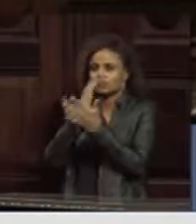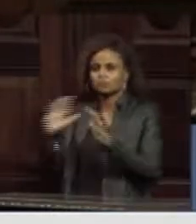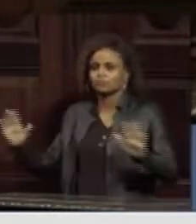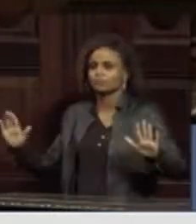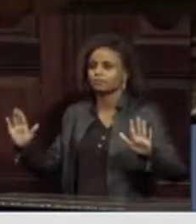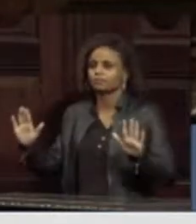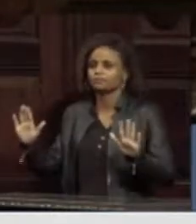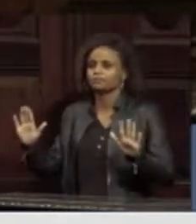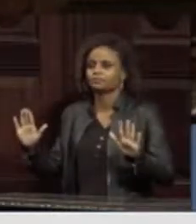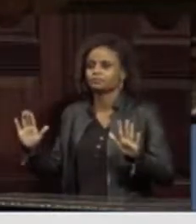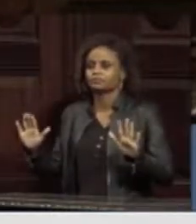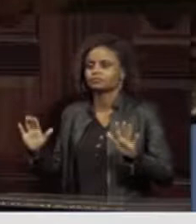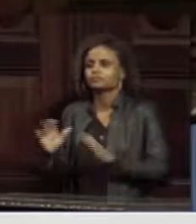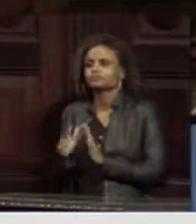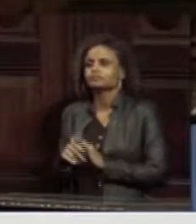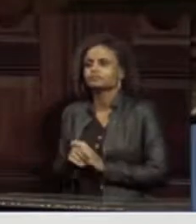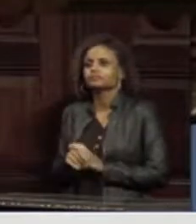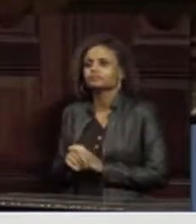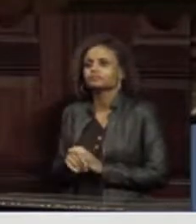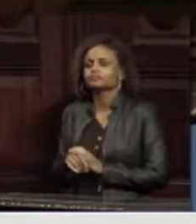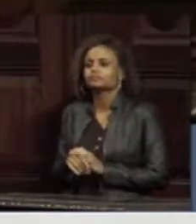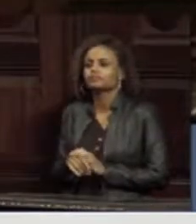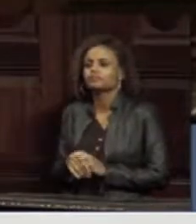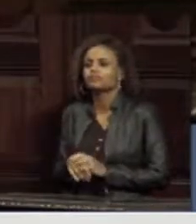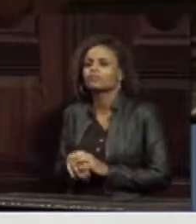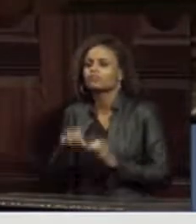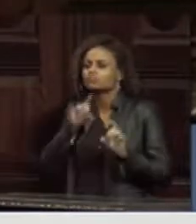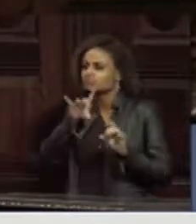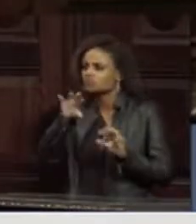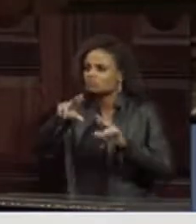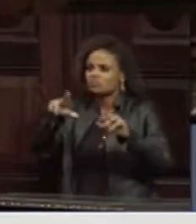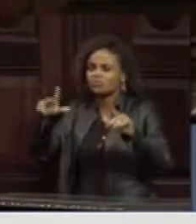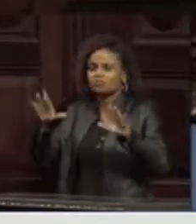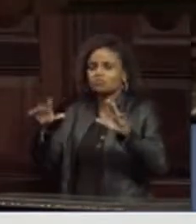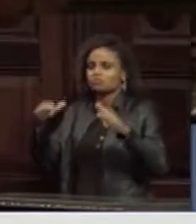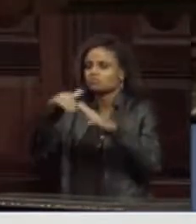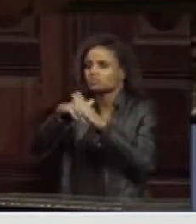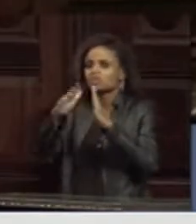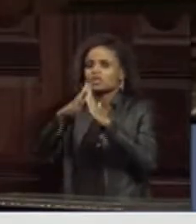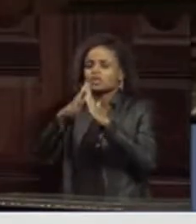Uns, nas suas tenras idades,